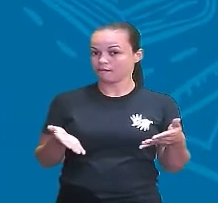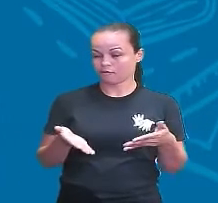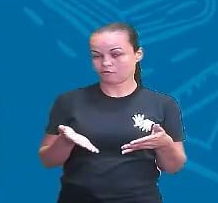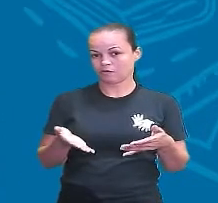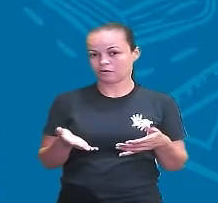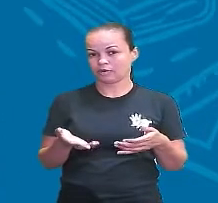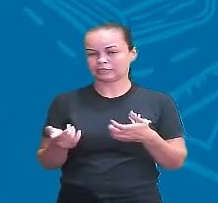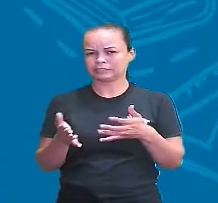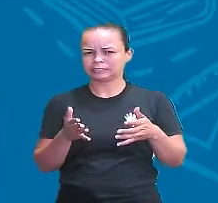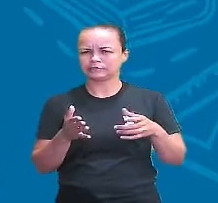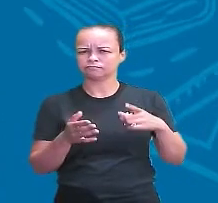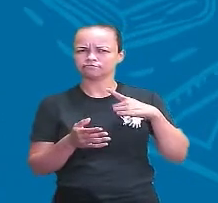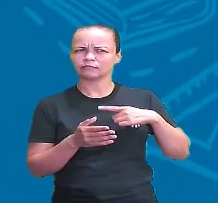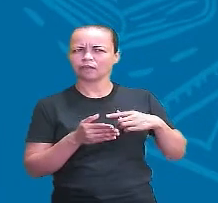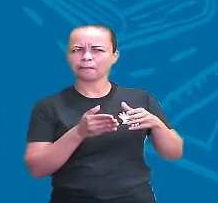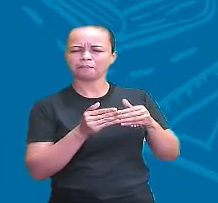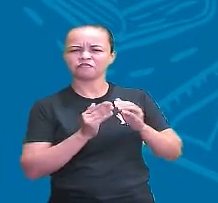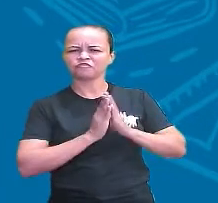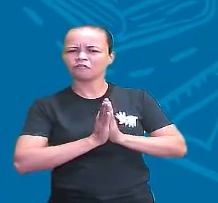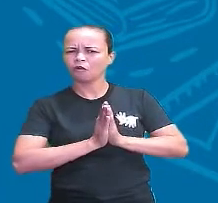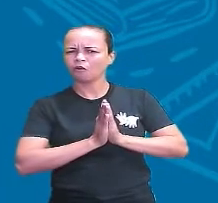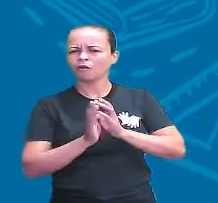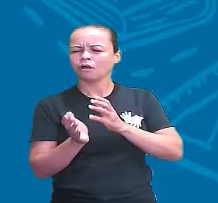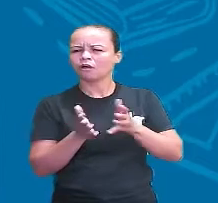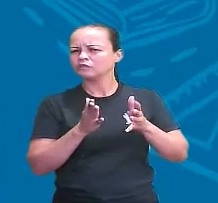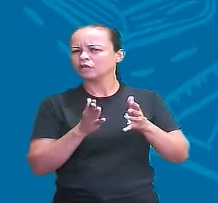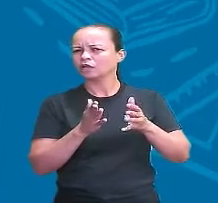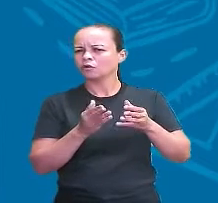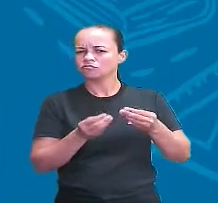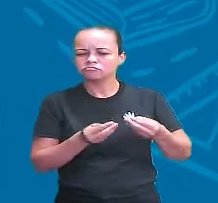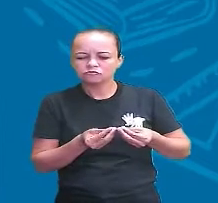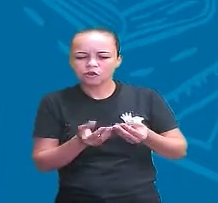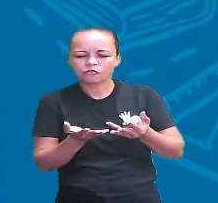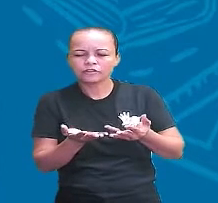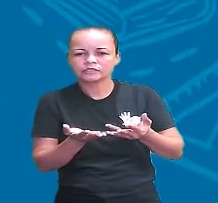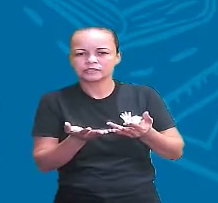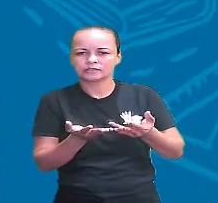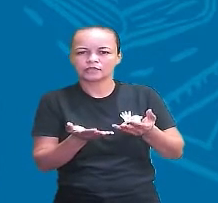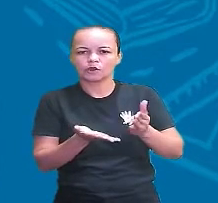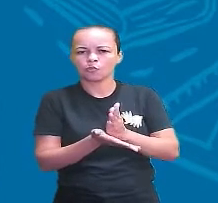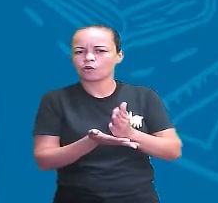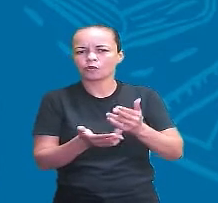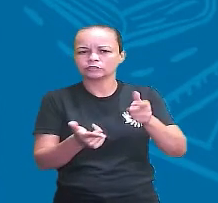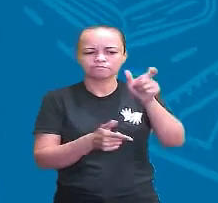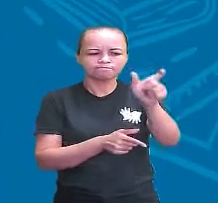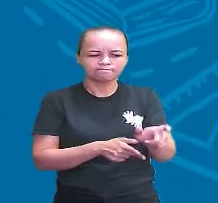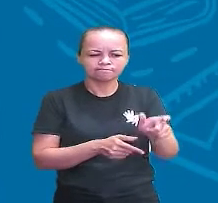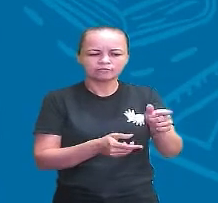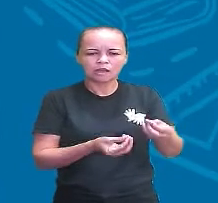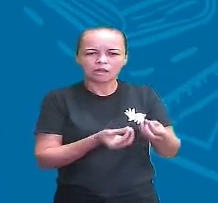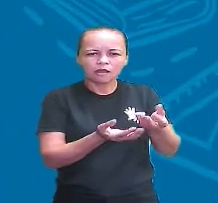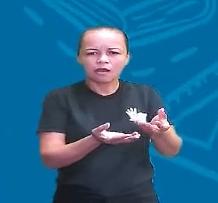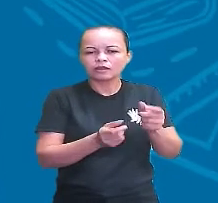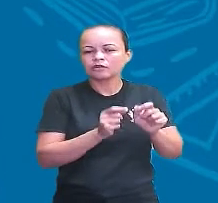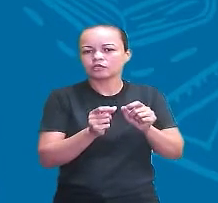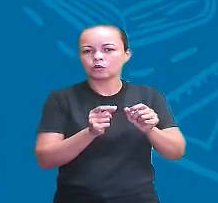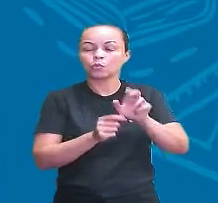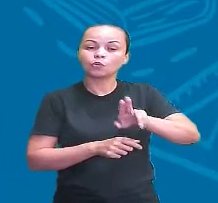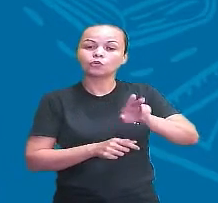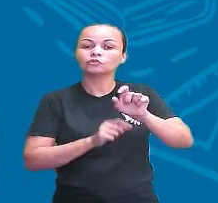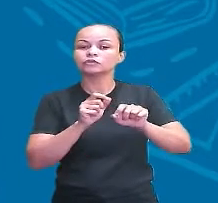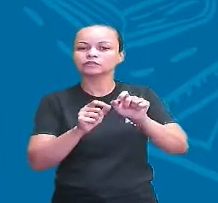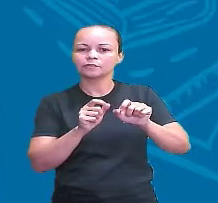tem pedir favores, oferecer algo para alguém, como é que a gente faz? Usa também o will.